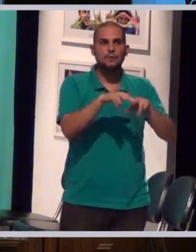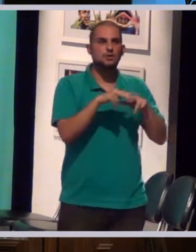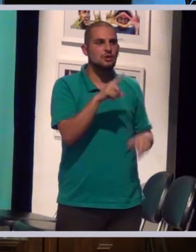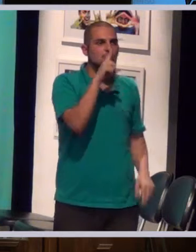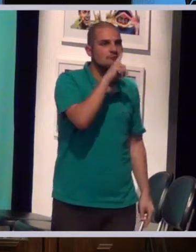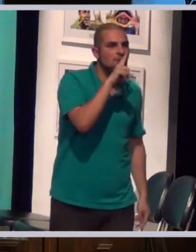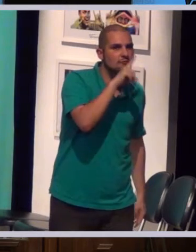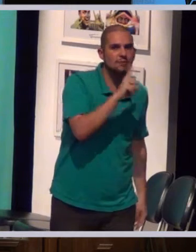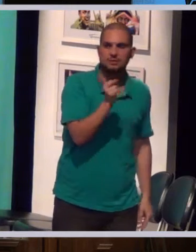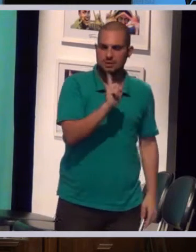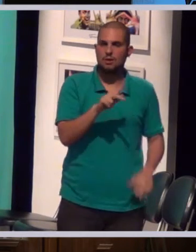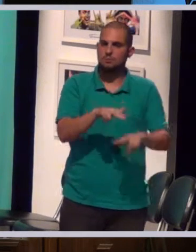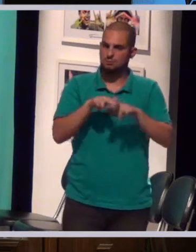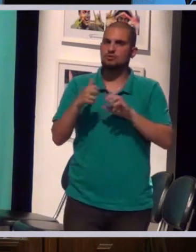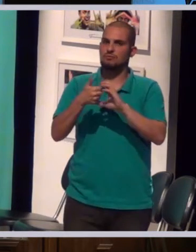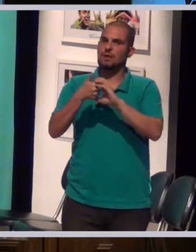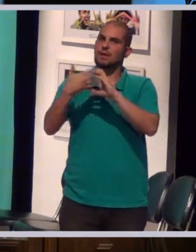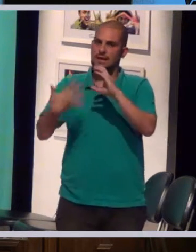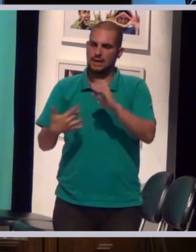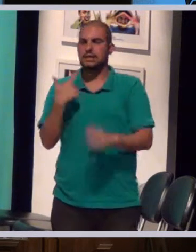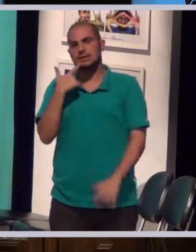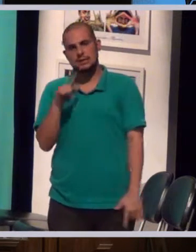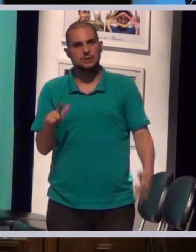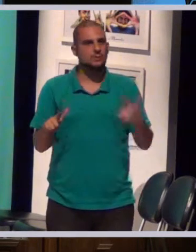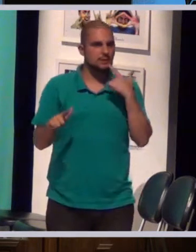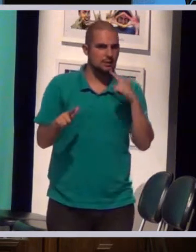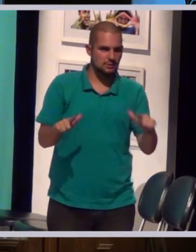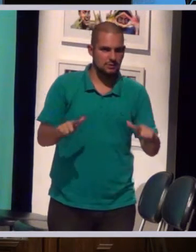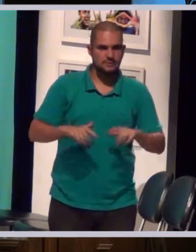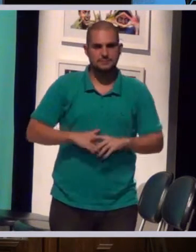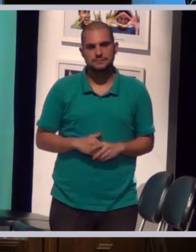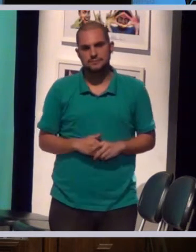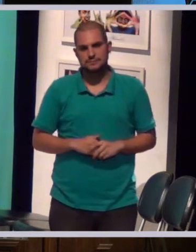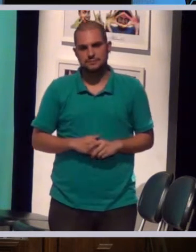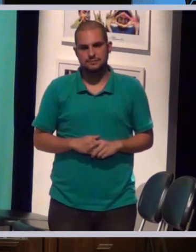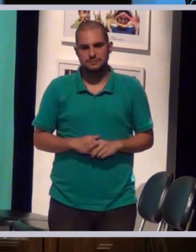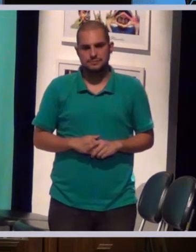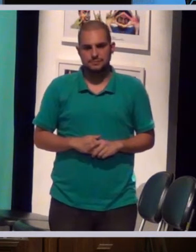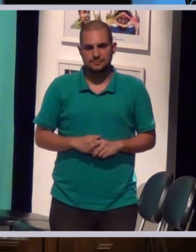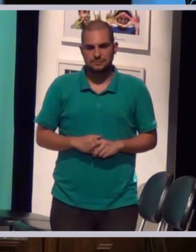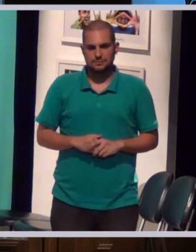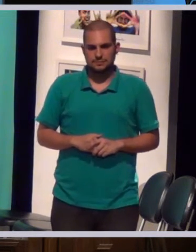função das características, né, da língua em que o teste foi administrado.